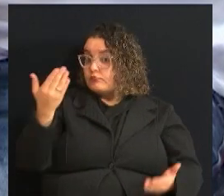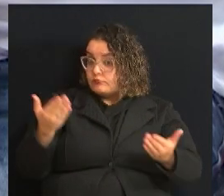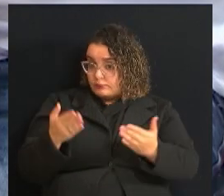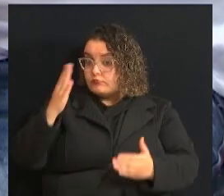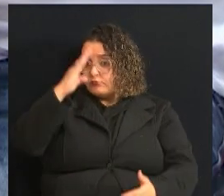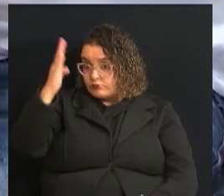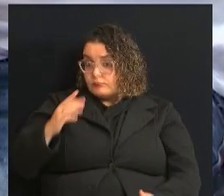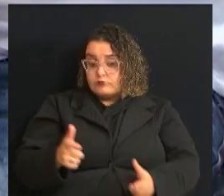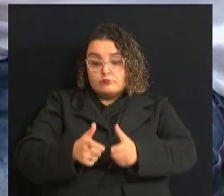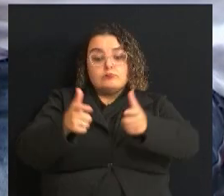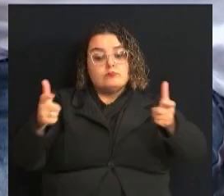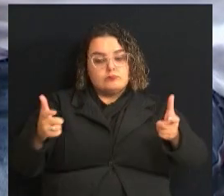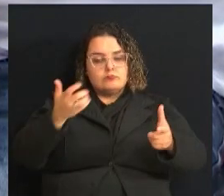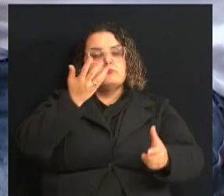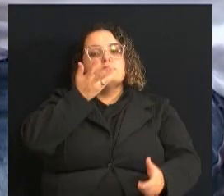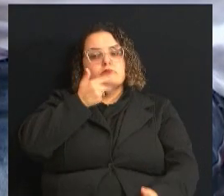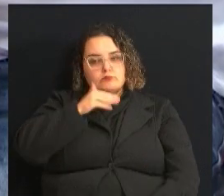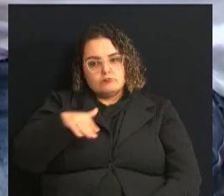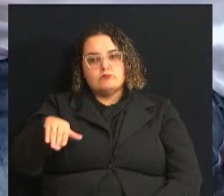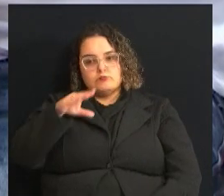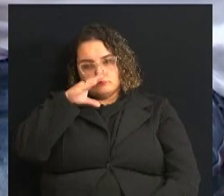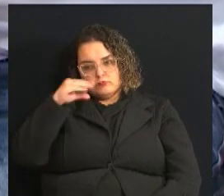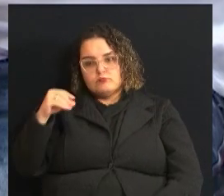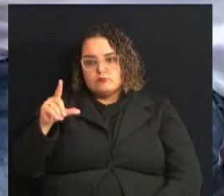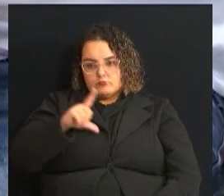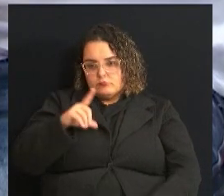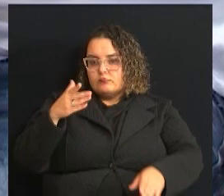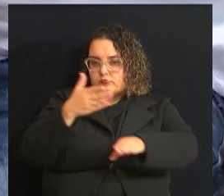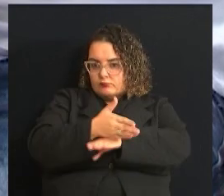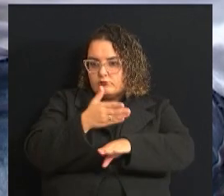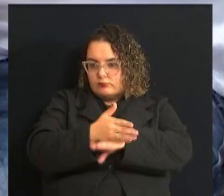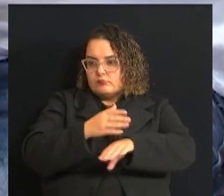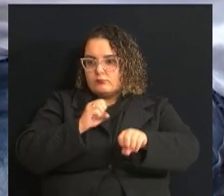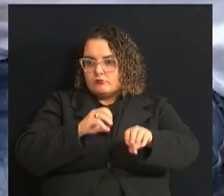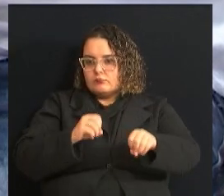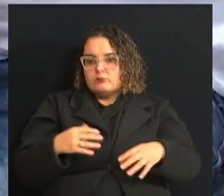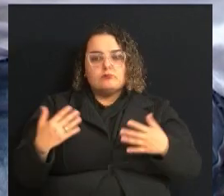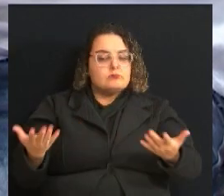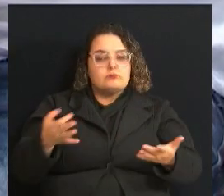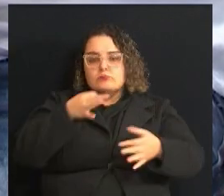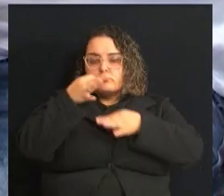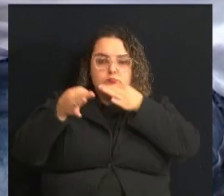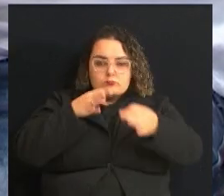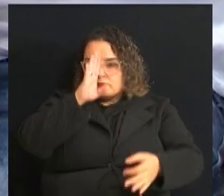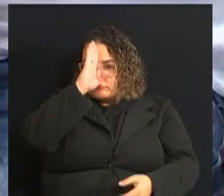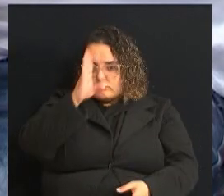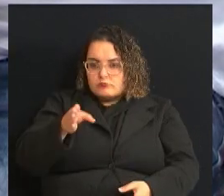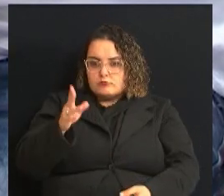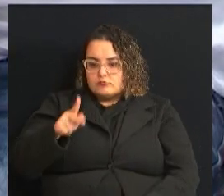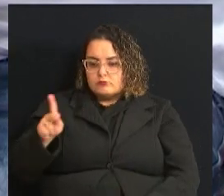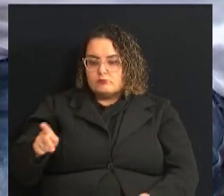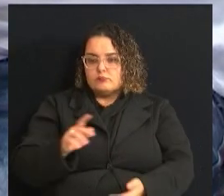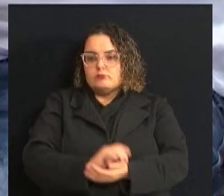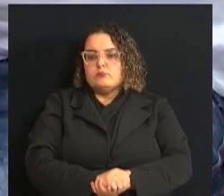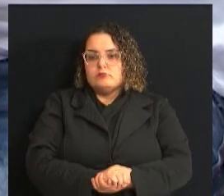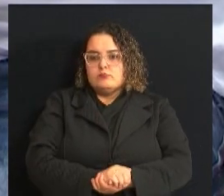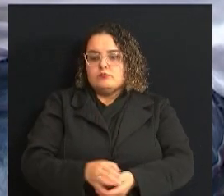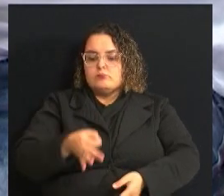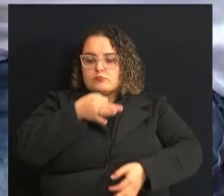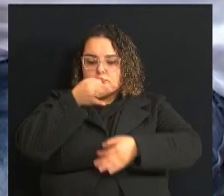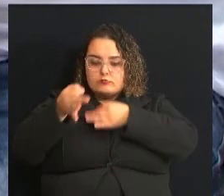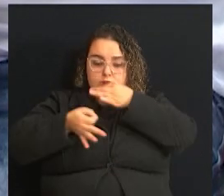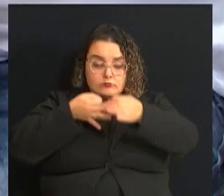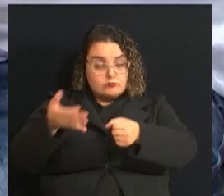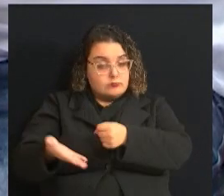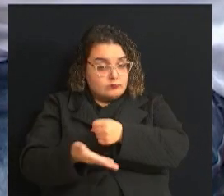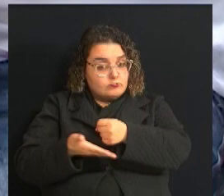das crianças, né, e adolescentes terem acesso à educação. Quais críticas, principalmente, professora? Críticas baseadas